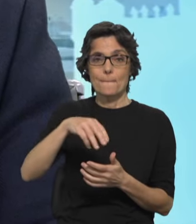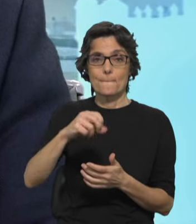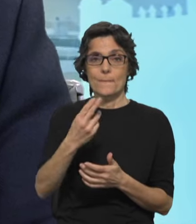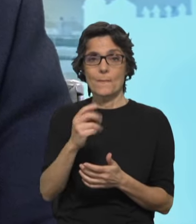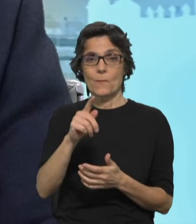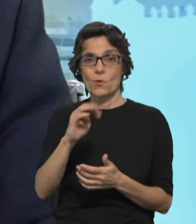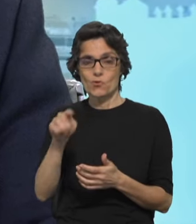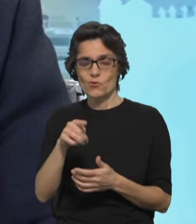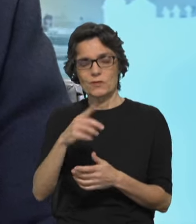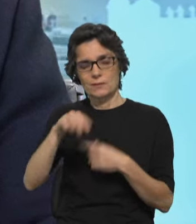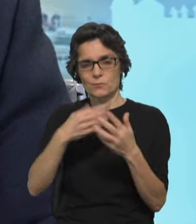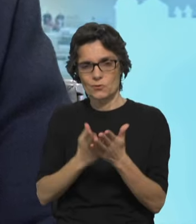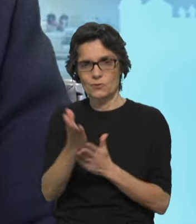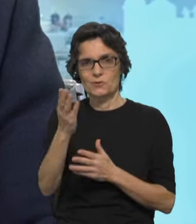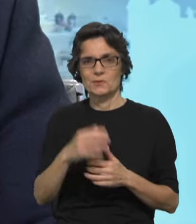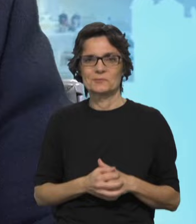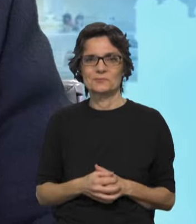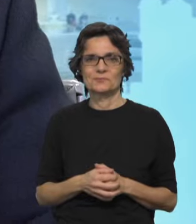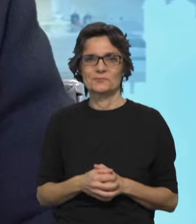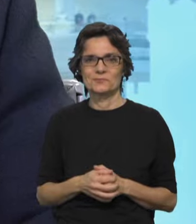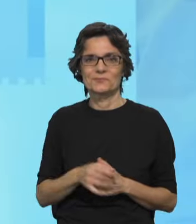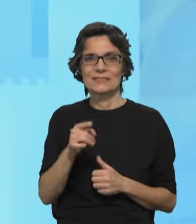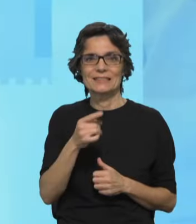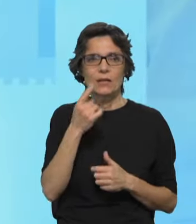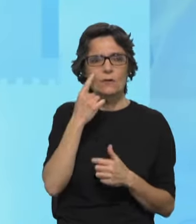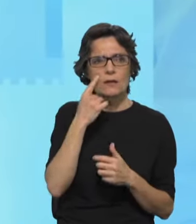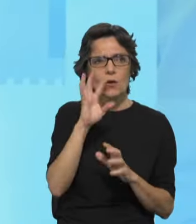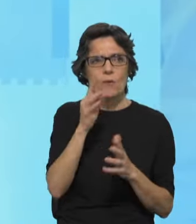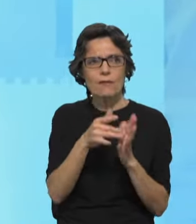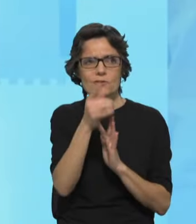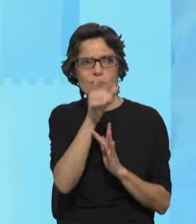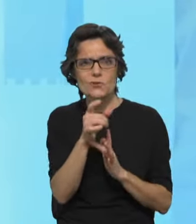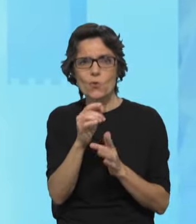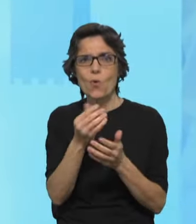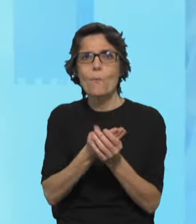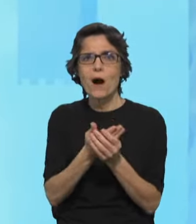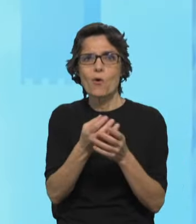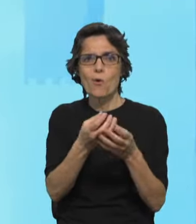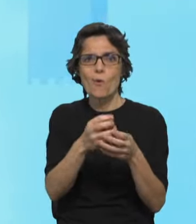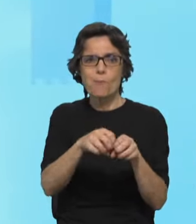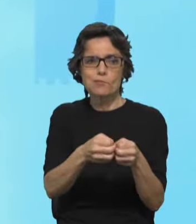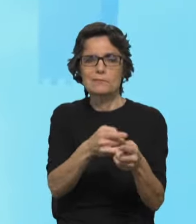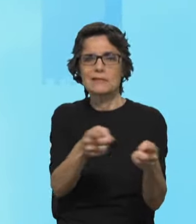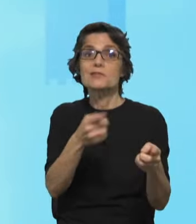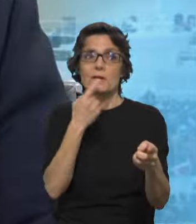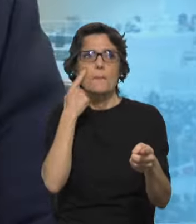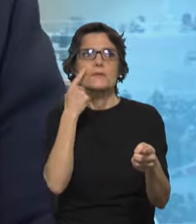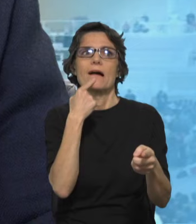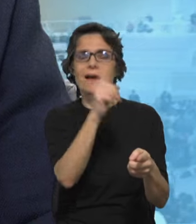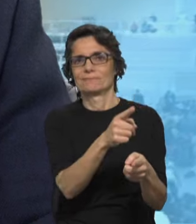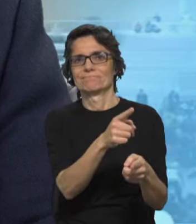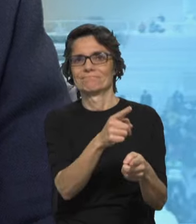neste texto que portanto, o reconheceram-no ao partir do pão, que é o tema do Congresso, parte aqui deste texto que nós ouvimos. Sim, não é? sim.